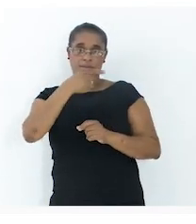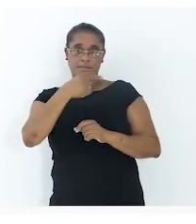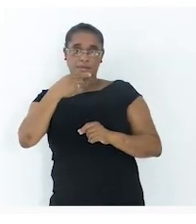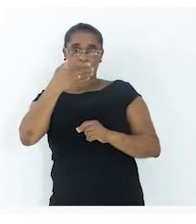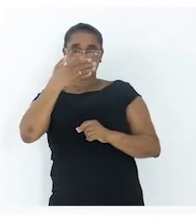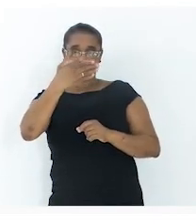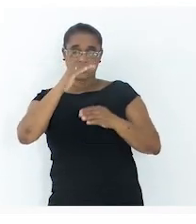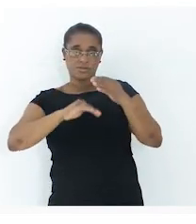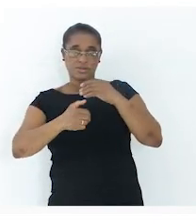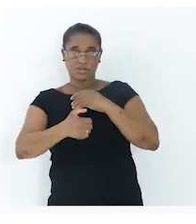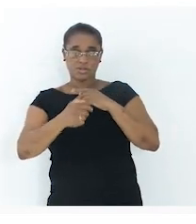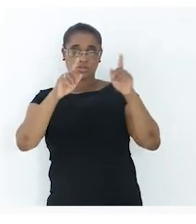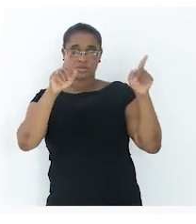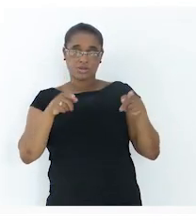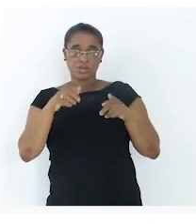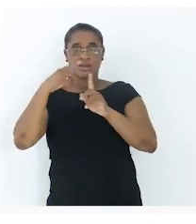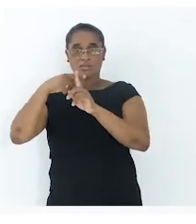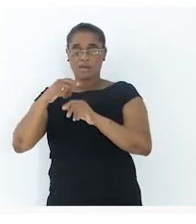7 sobre 5 mais